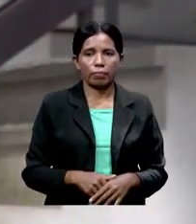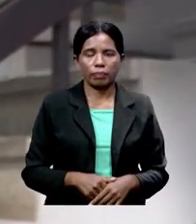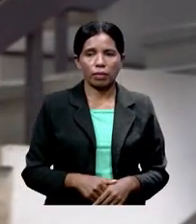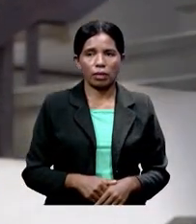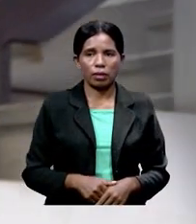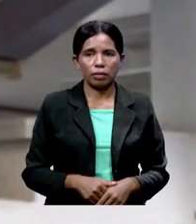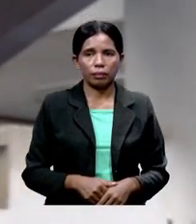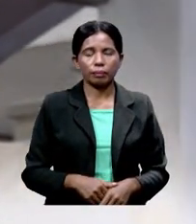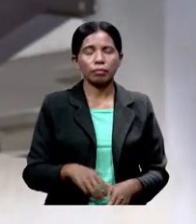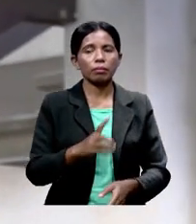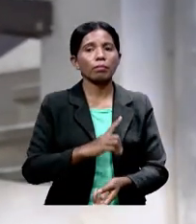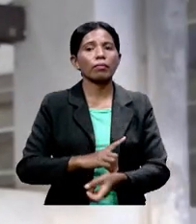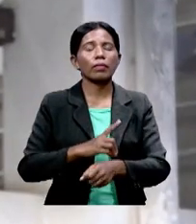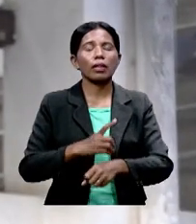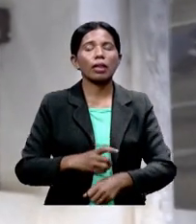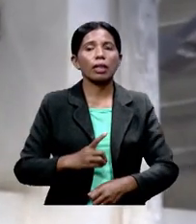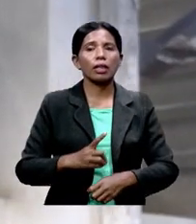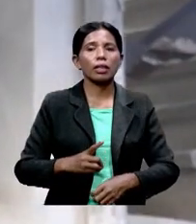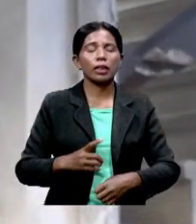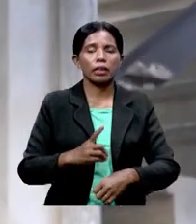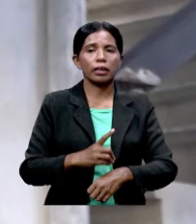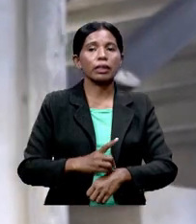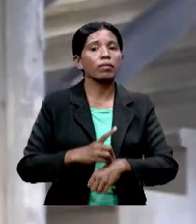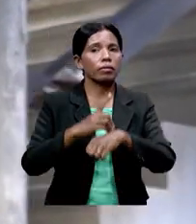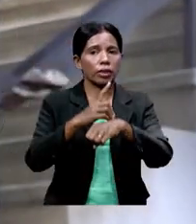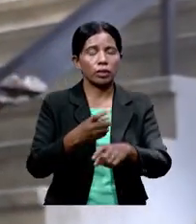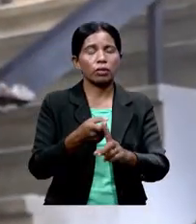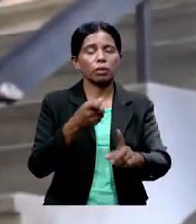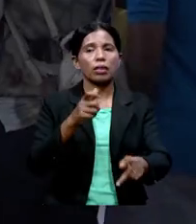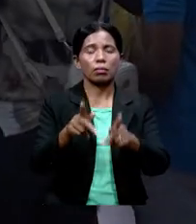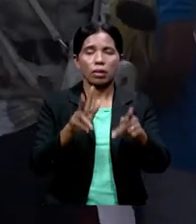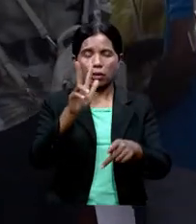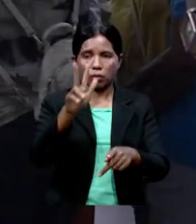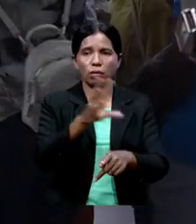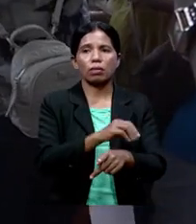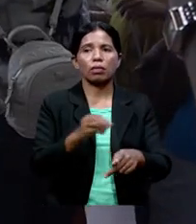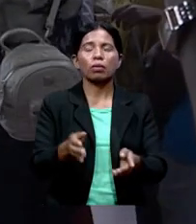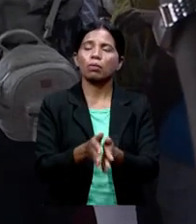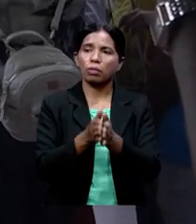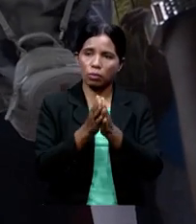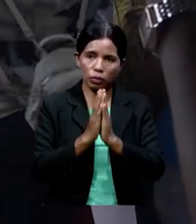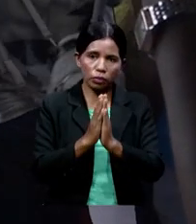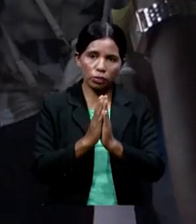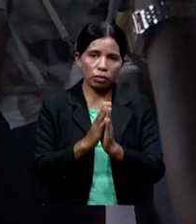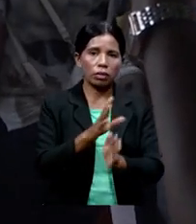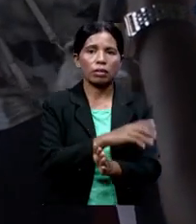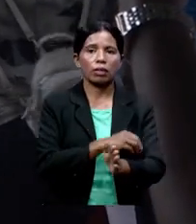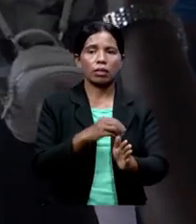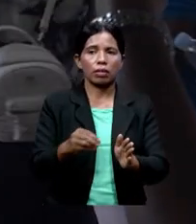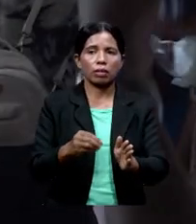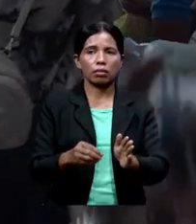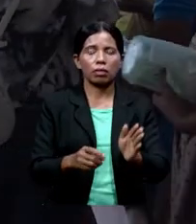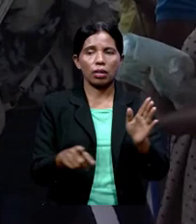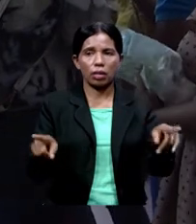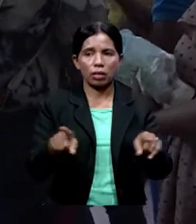Defesa russa arguido na entolo advogado privado Pedro Camões, russo tribunal atu aplica medida coação nebe